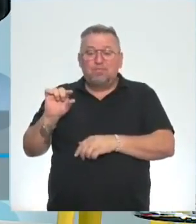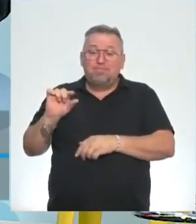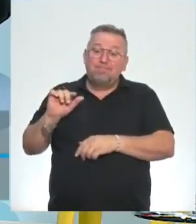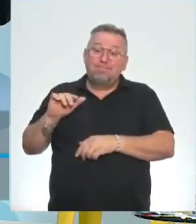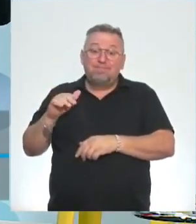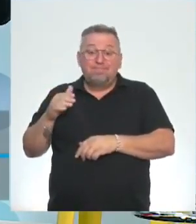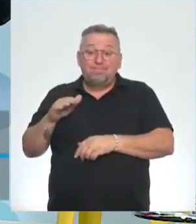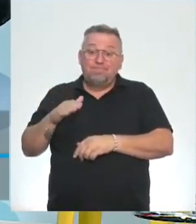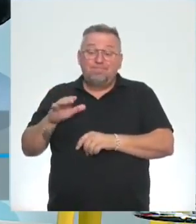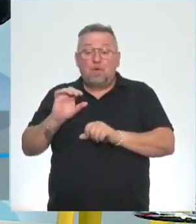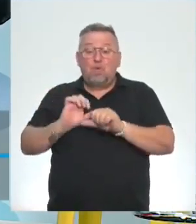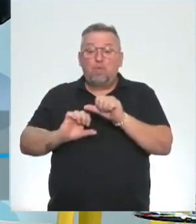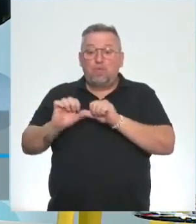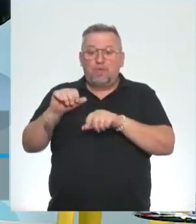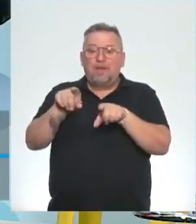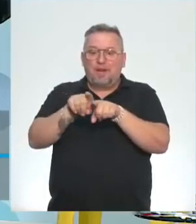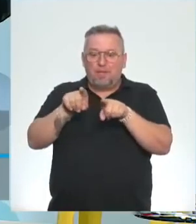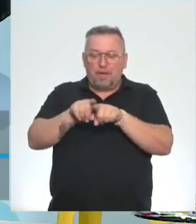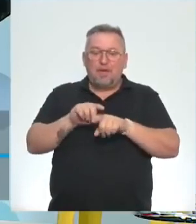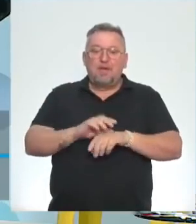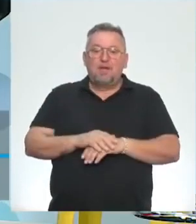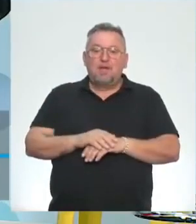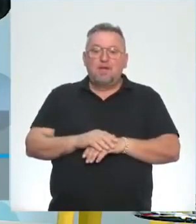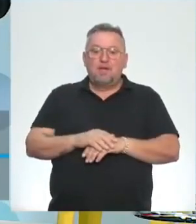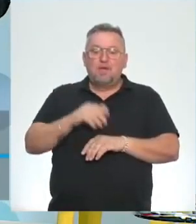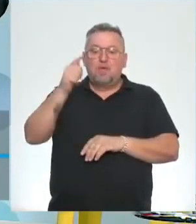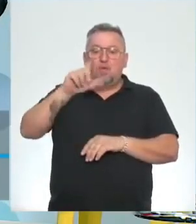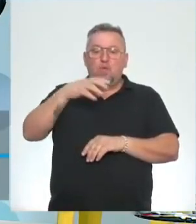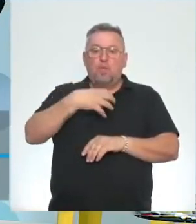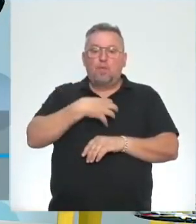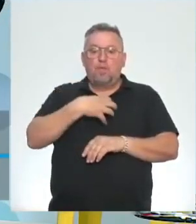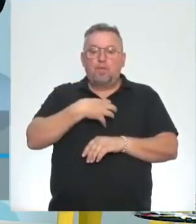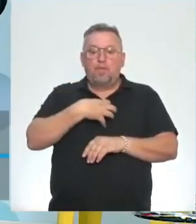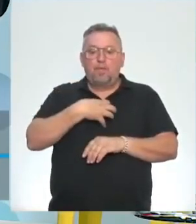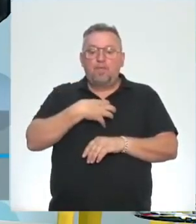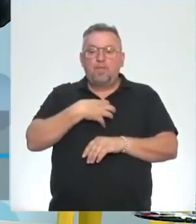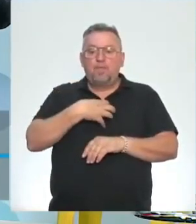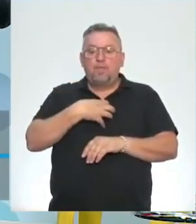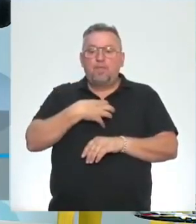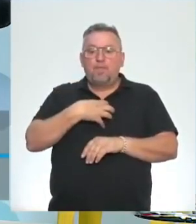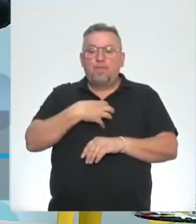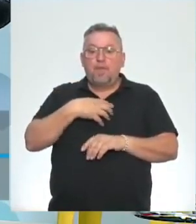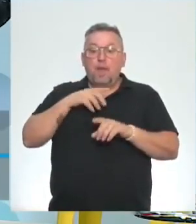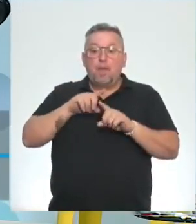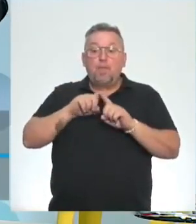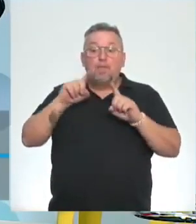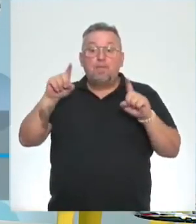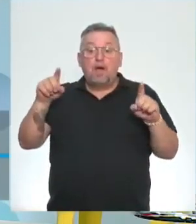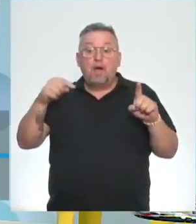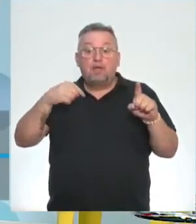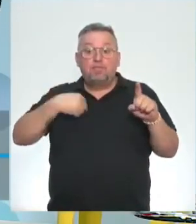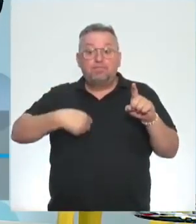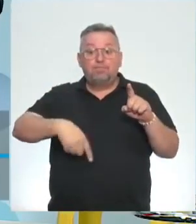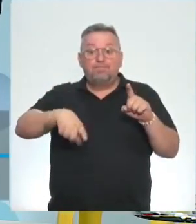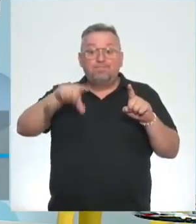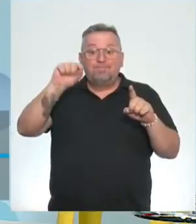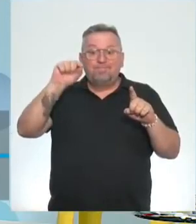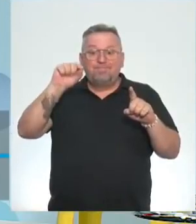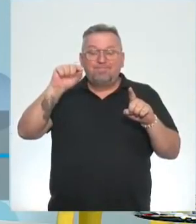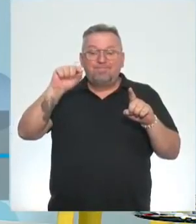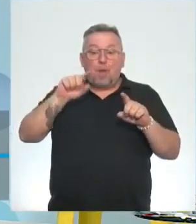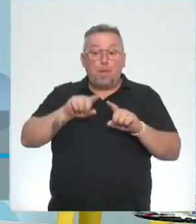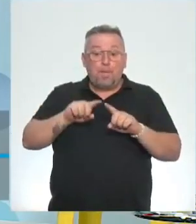Então, muda aí a questão modalizadora. Outra situação também que eles poderiam colocar, mas eu prefiro. Quando ele coloca mas